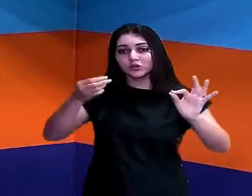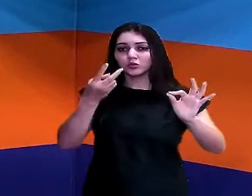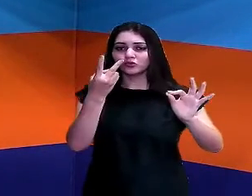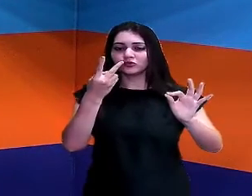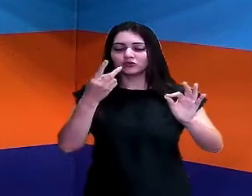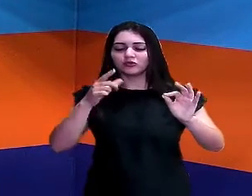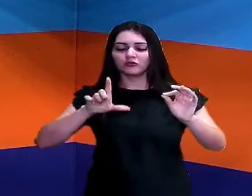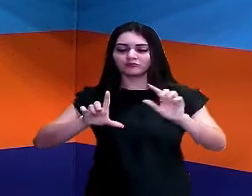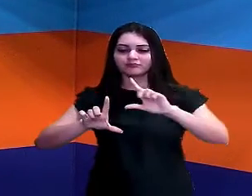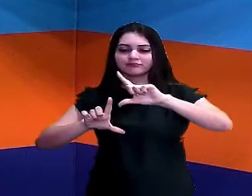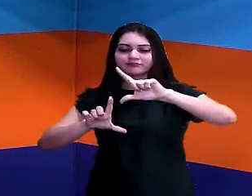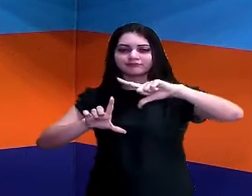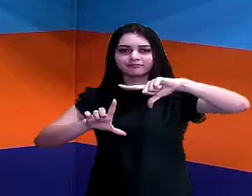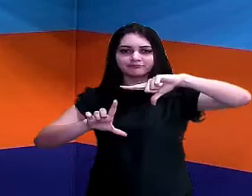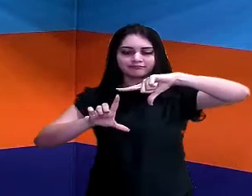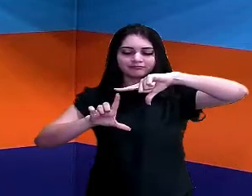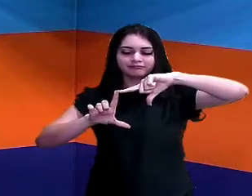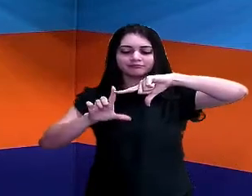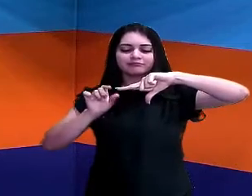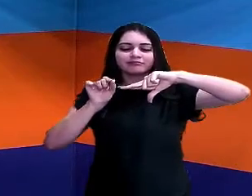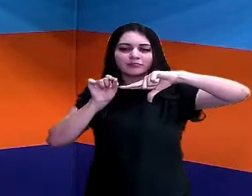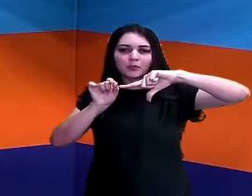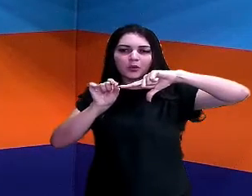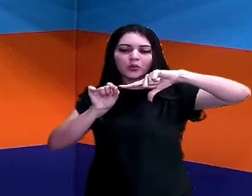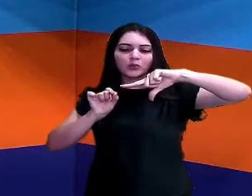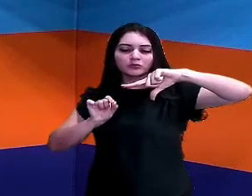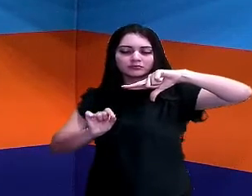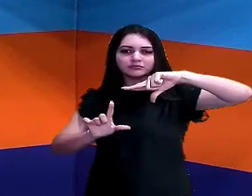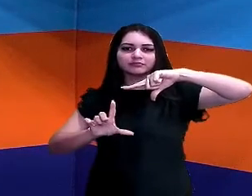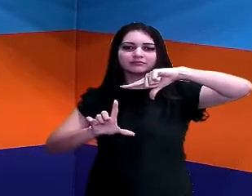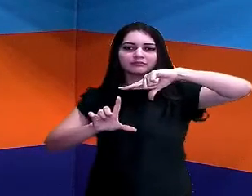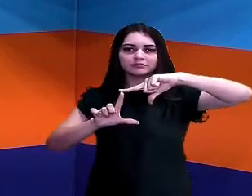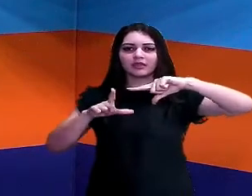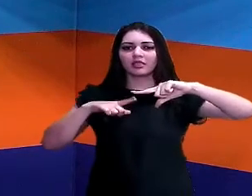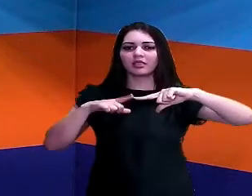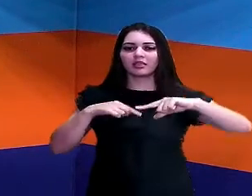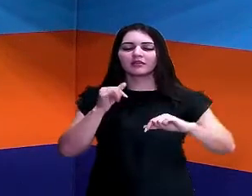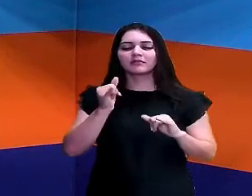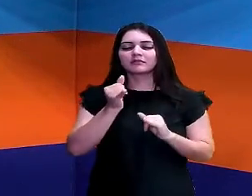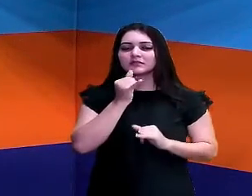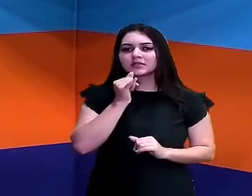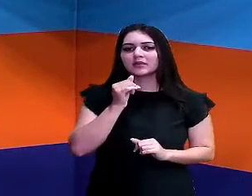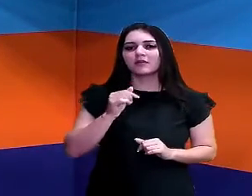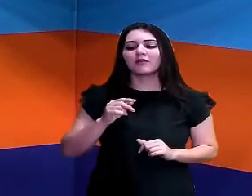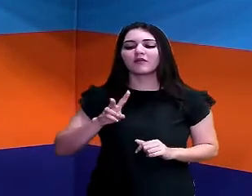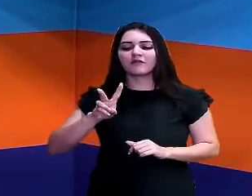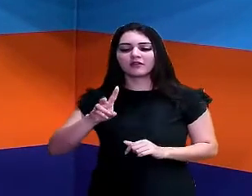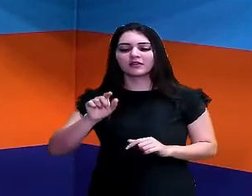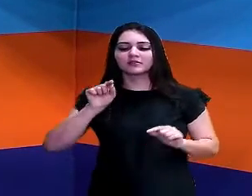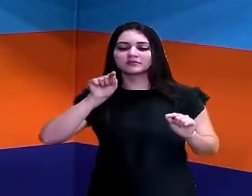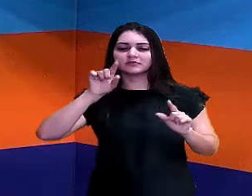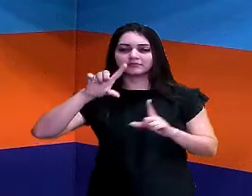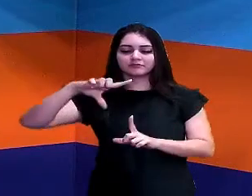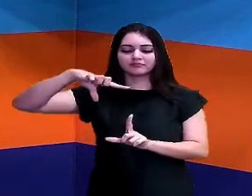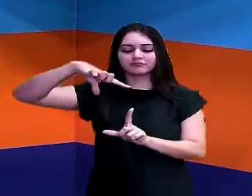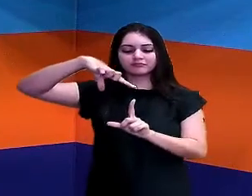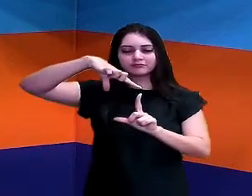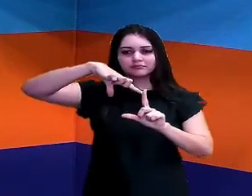tá? É aquele pontinho, é a esquina, vamos dizer assim. Então, eu tenho vértice aqui, aqui, aqui e